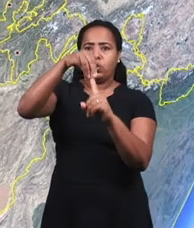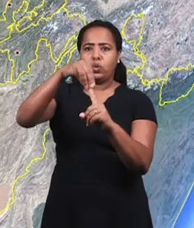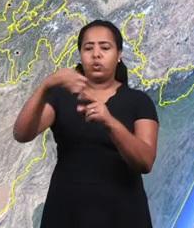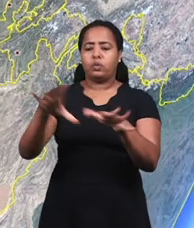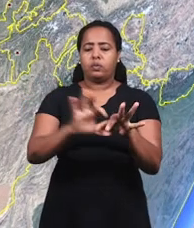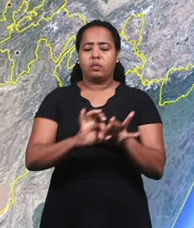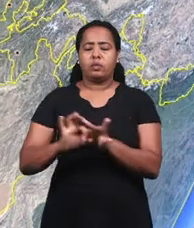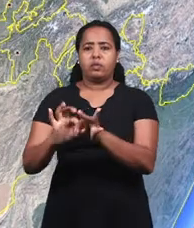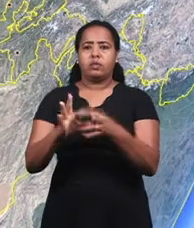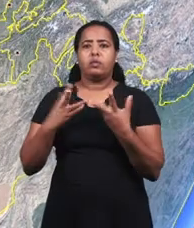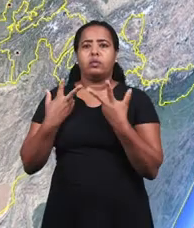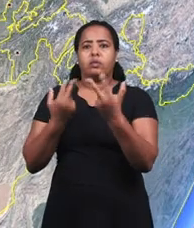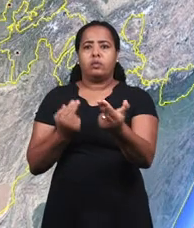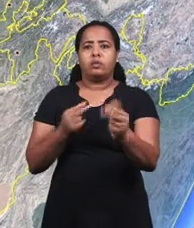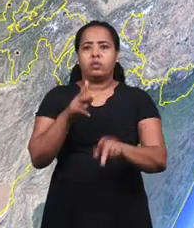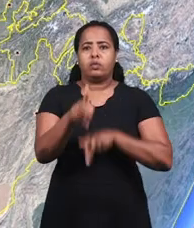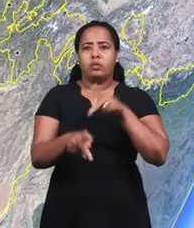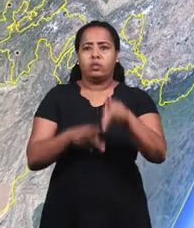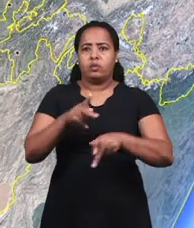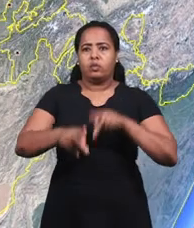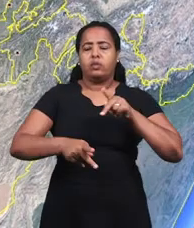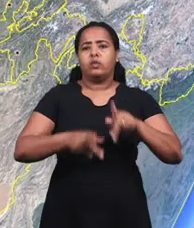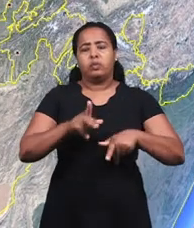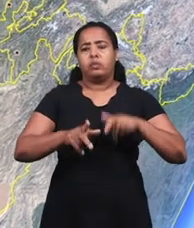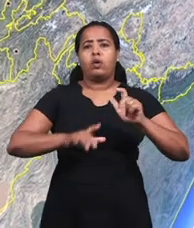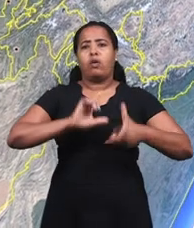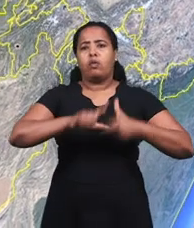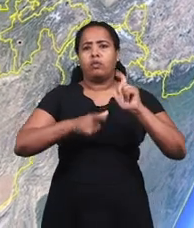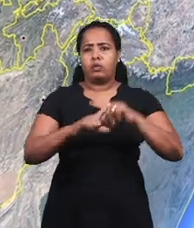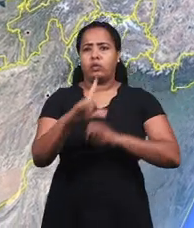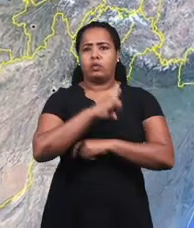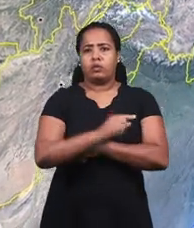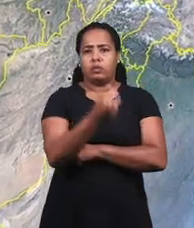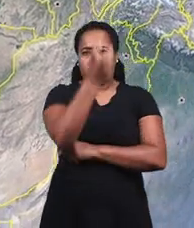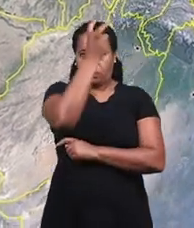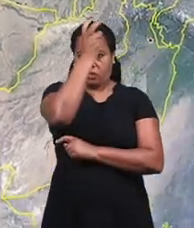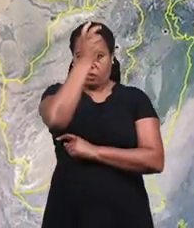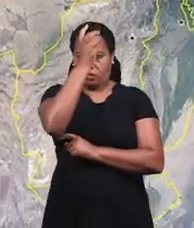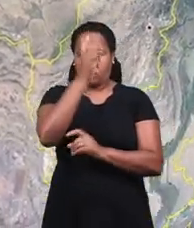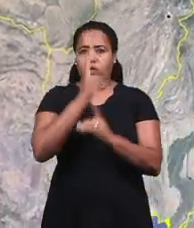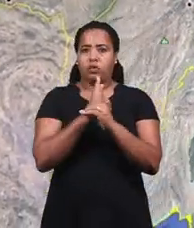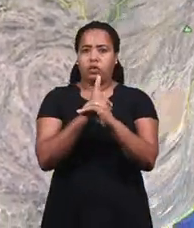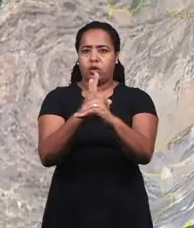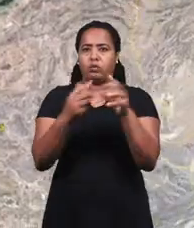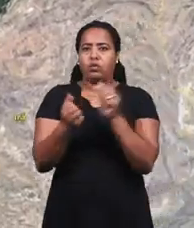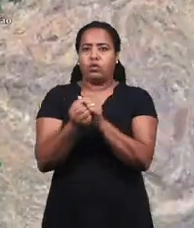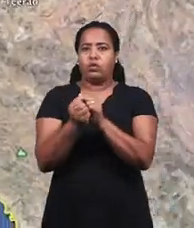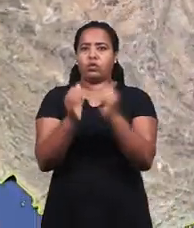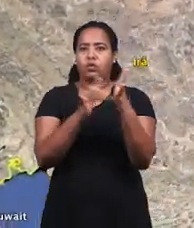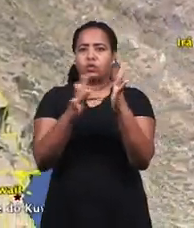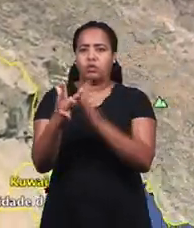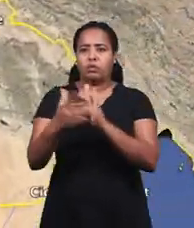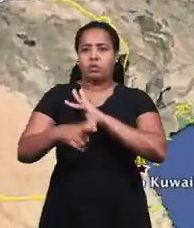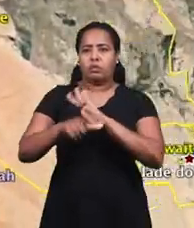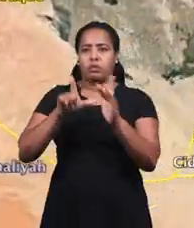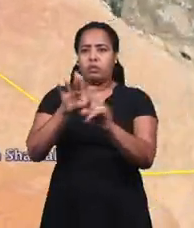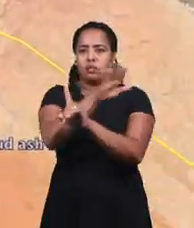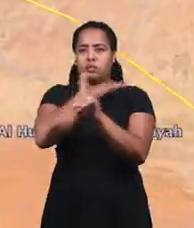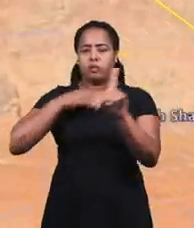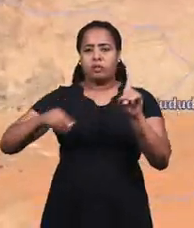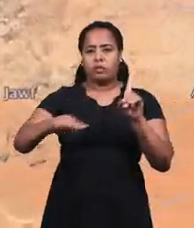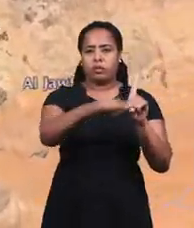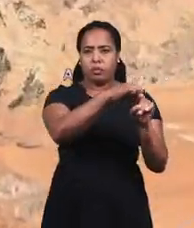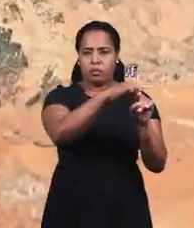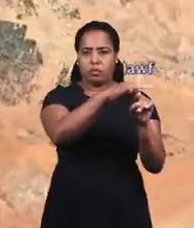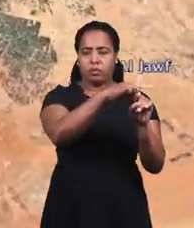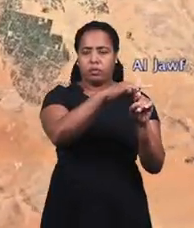e comunhão, como viveram os hebreus na saída do Egito e os discípulos com o Senhor Jesus na véspera de sua morte